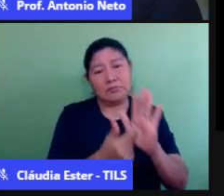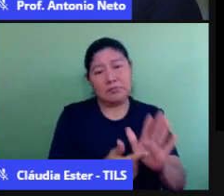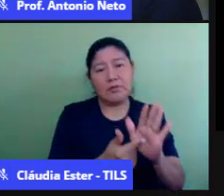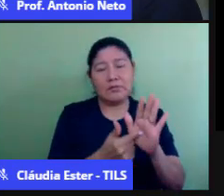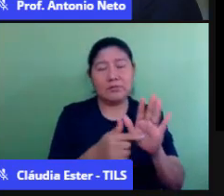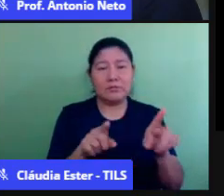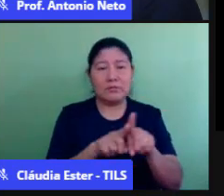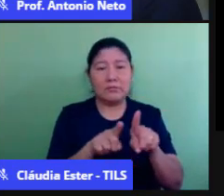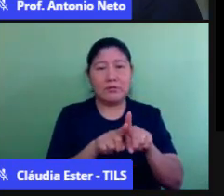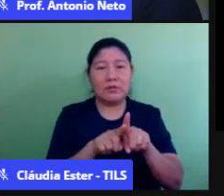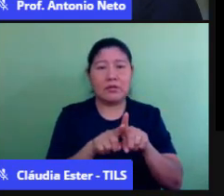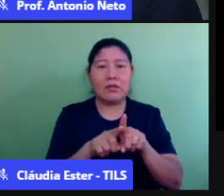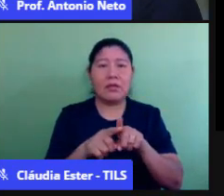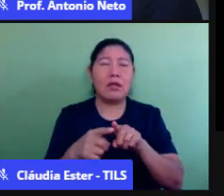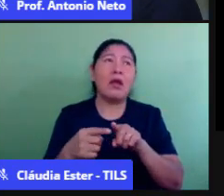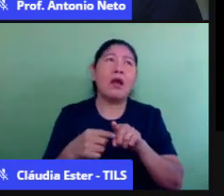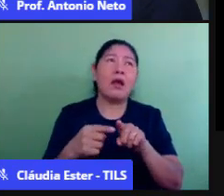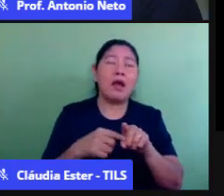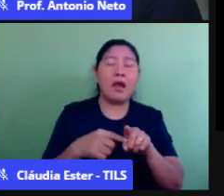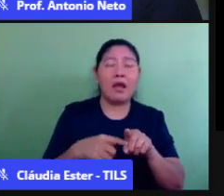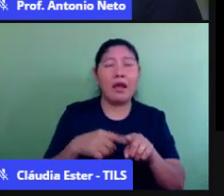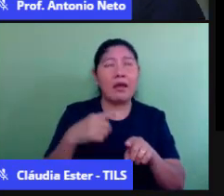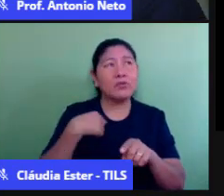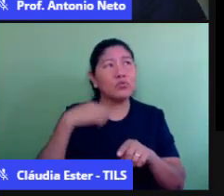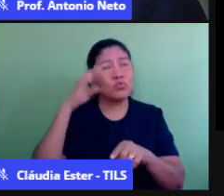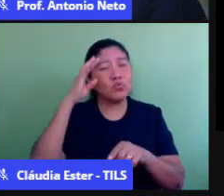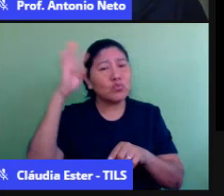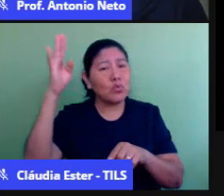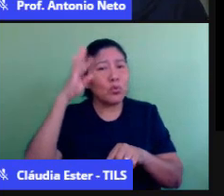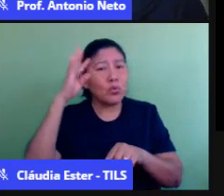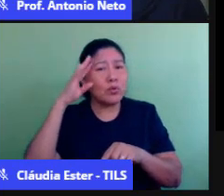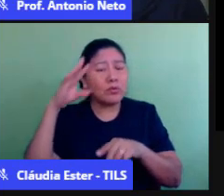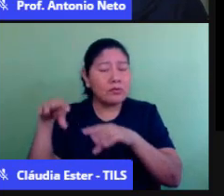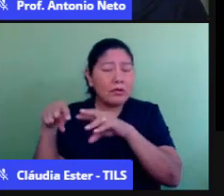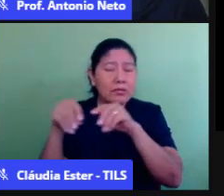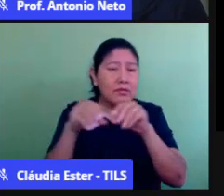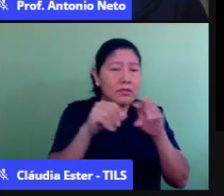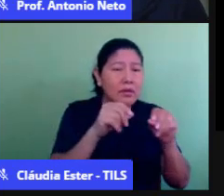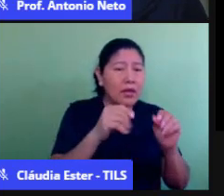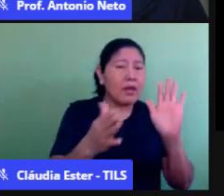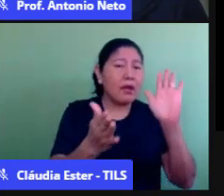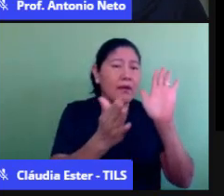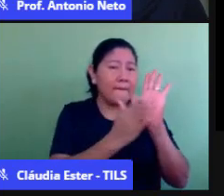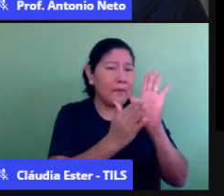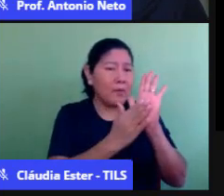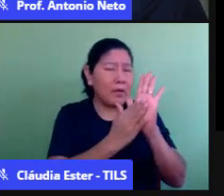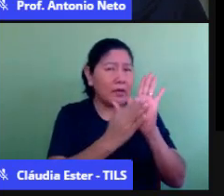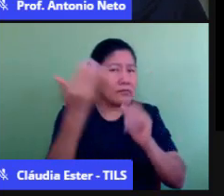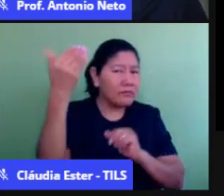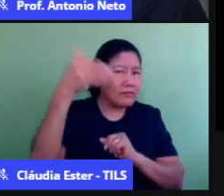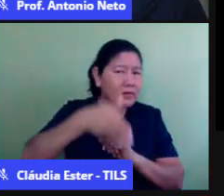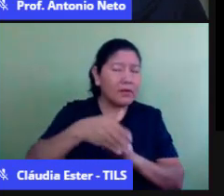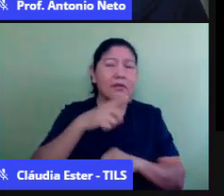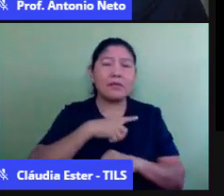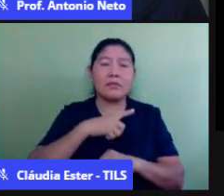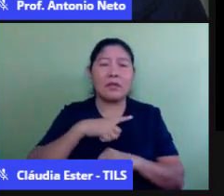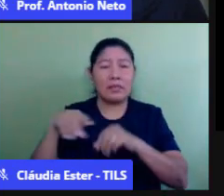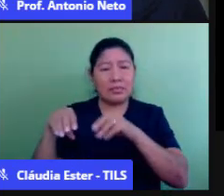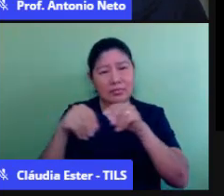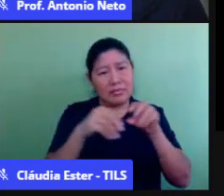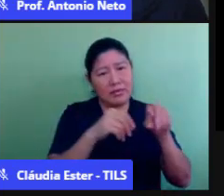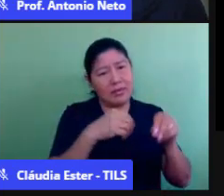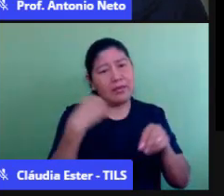de uma terra prometida, né? Então, são outros atrativos que nós tivemos aí, né?